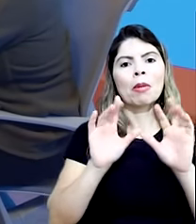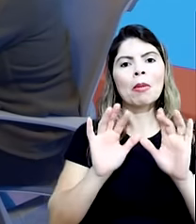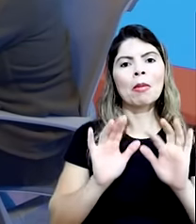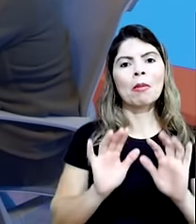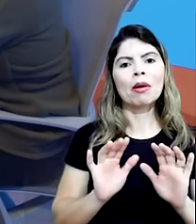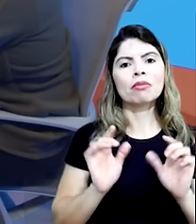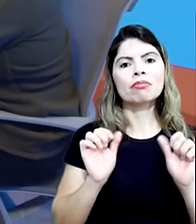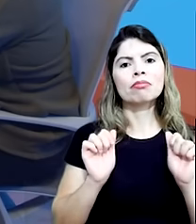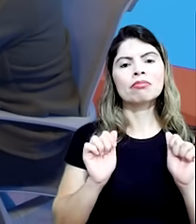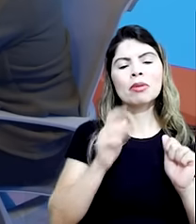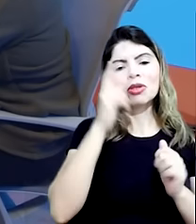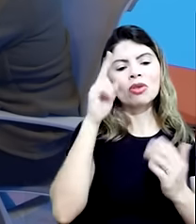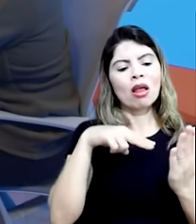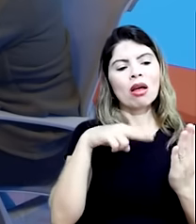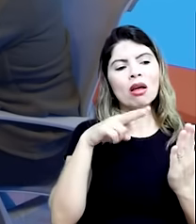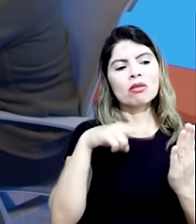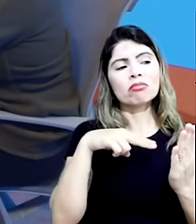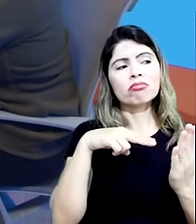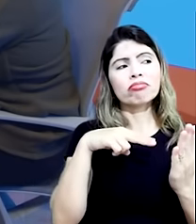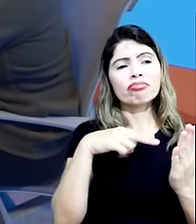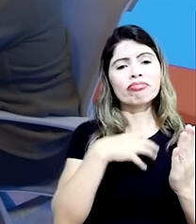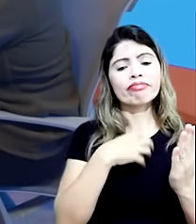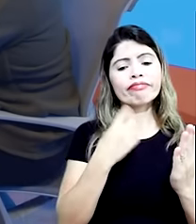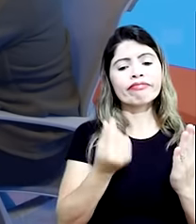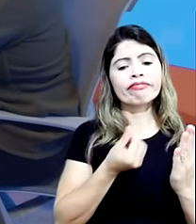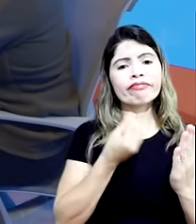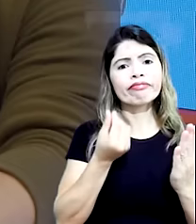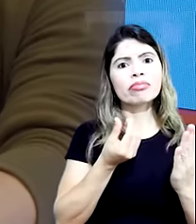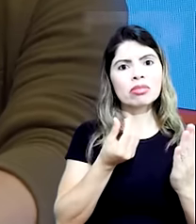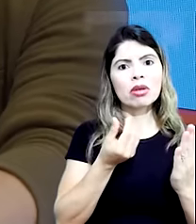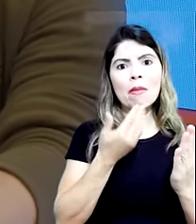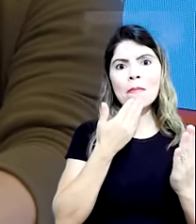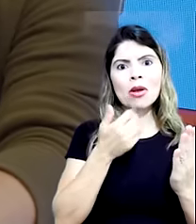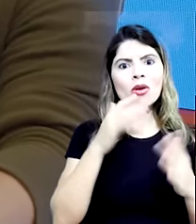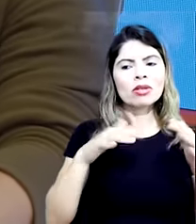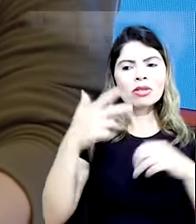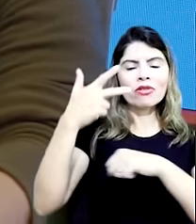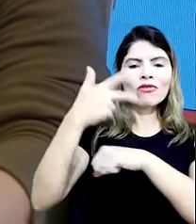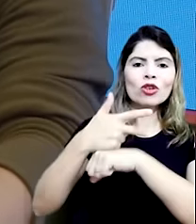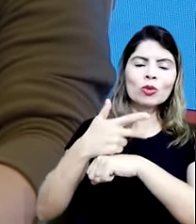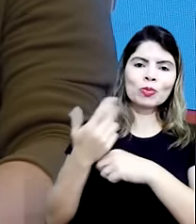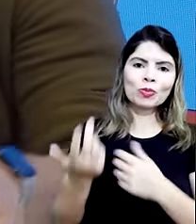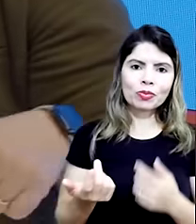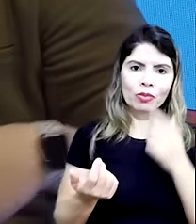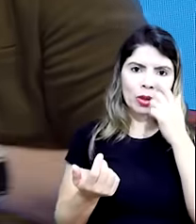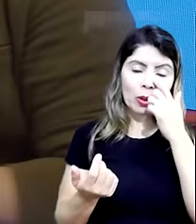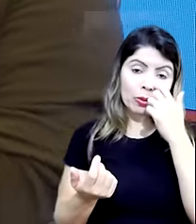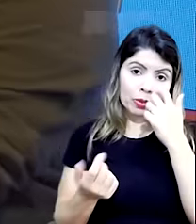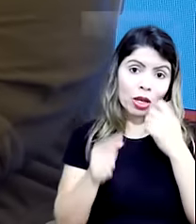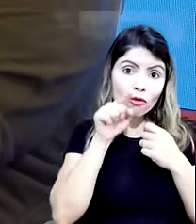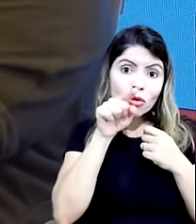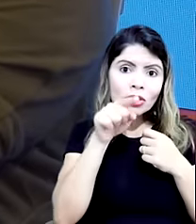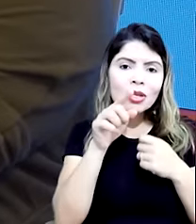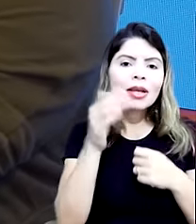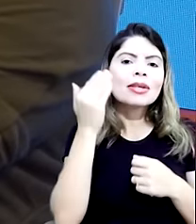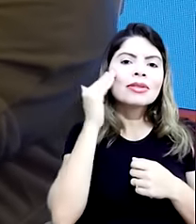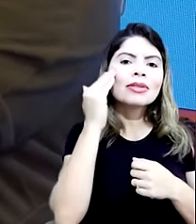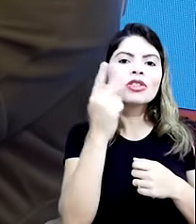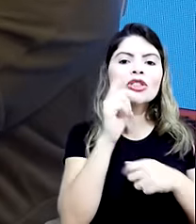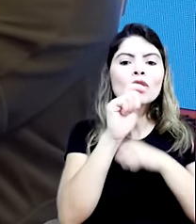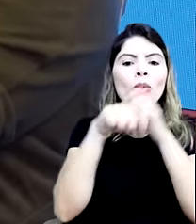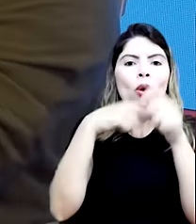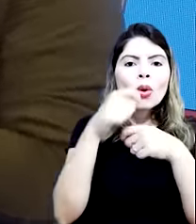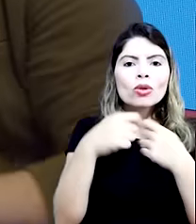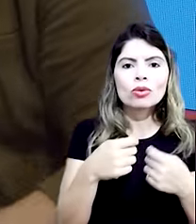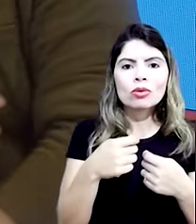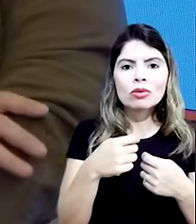vídeo Tem coisas que a pessoa vai est lá e eu sempre falo pro empresário o seguinte quem entende mais do seu negócio do que você quem